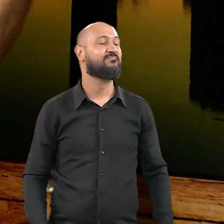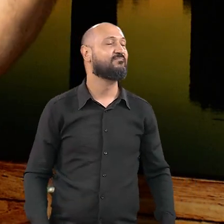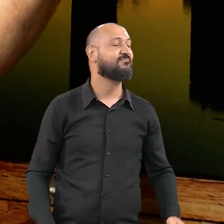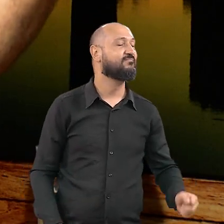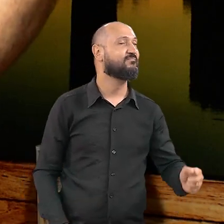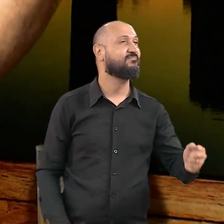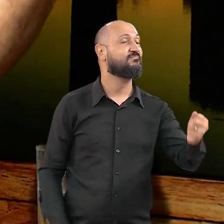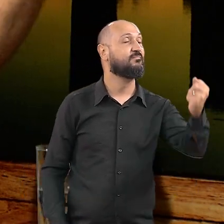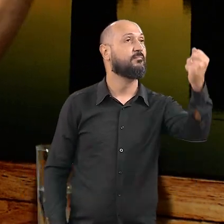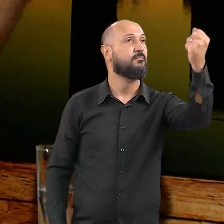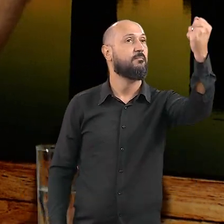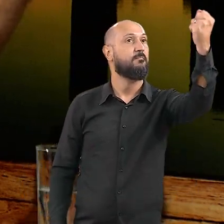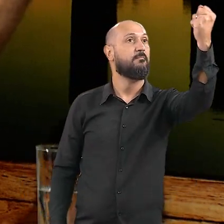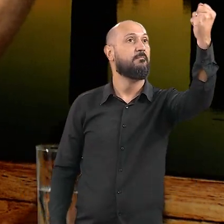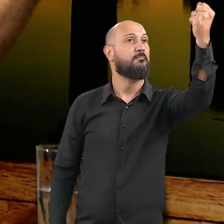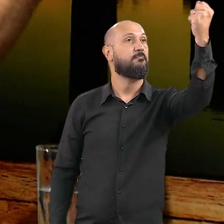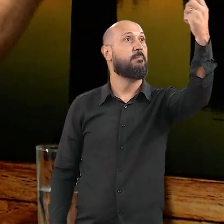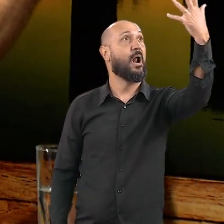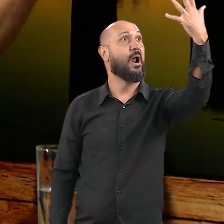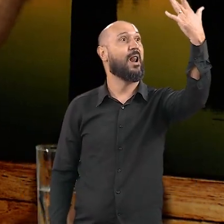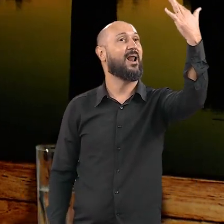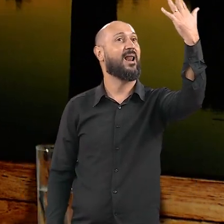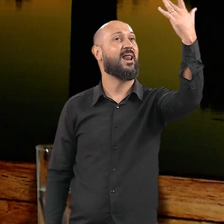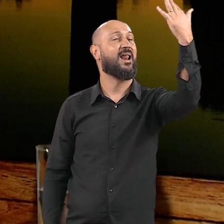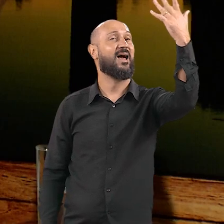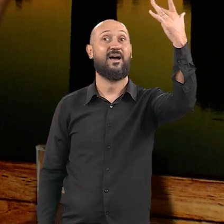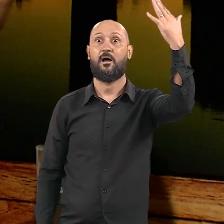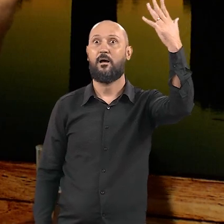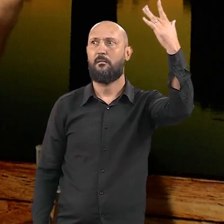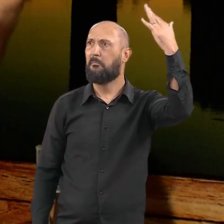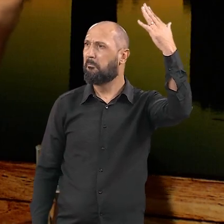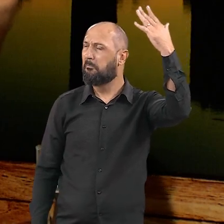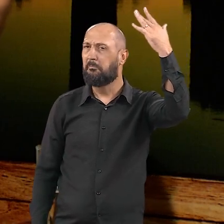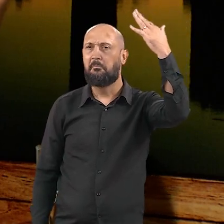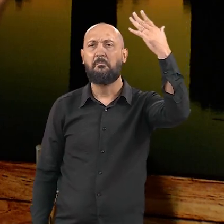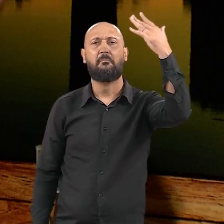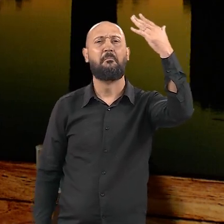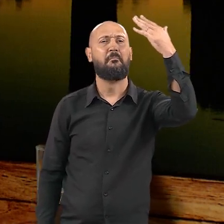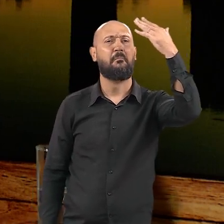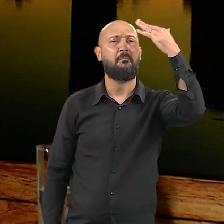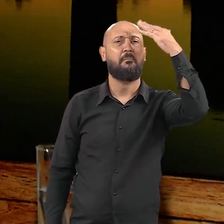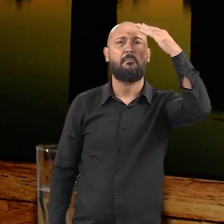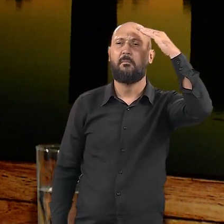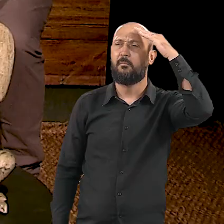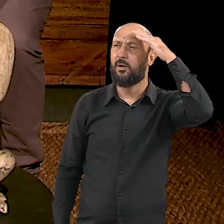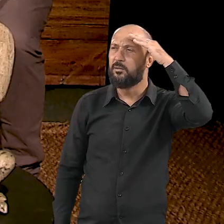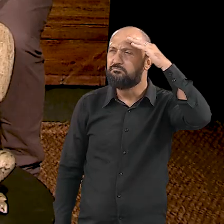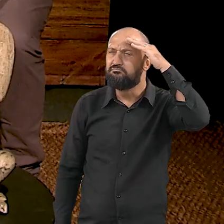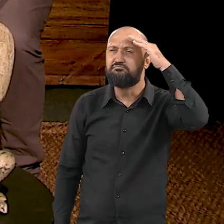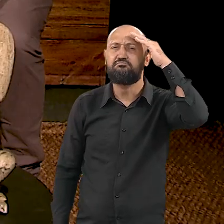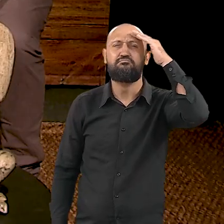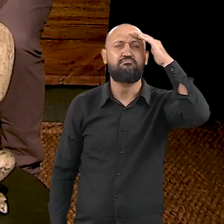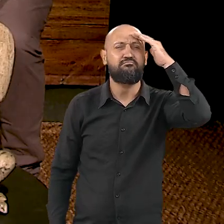Tão clara a noite, até se percebe